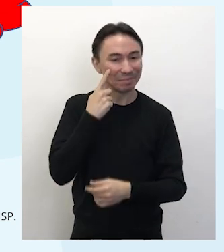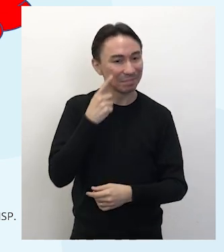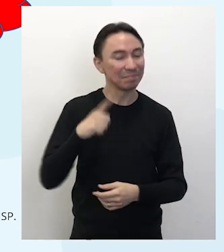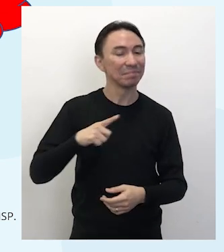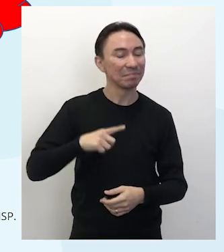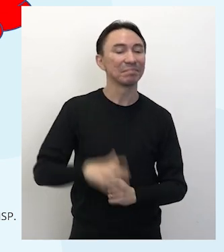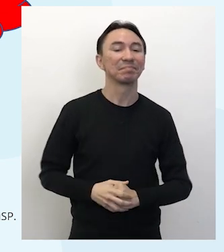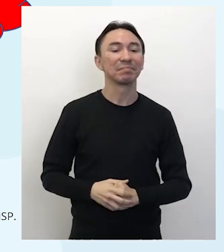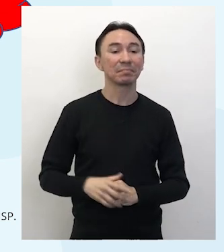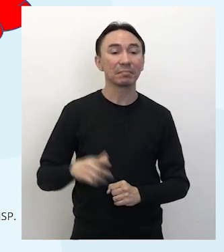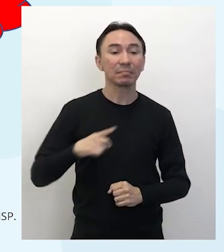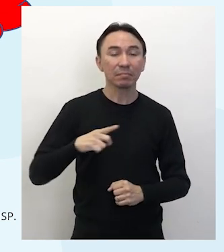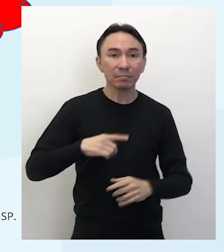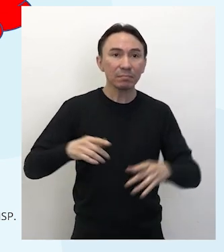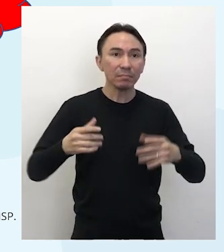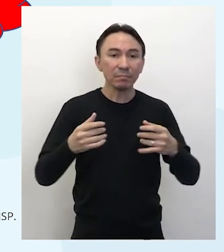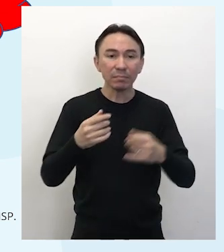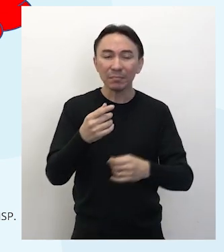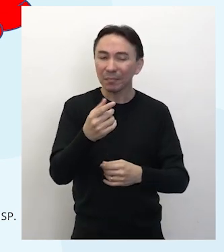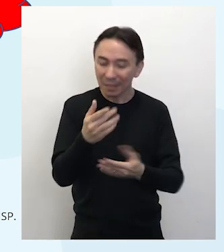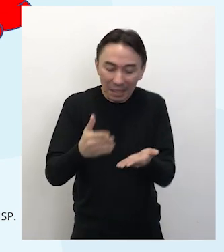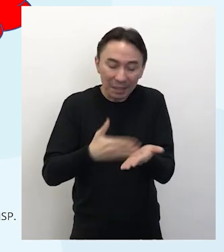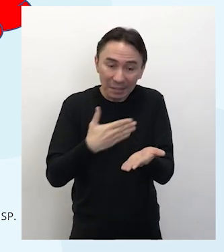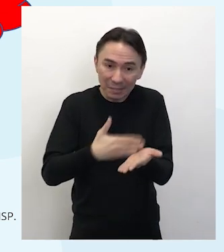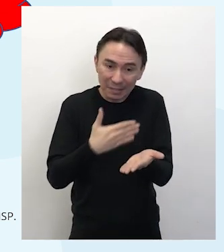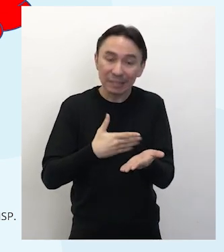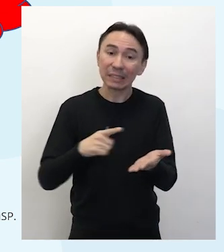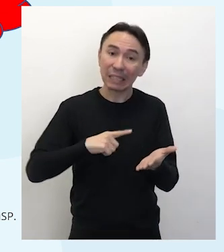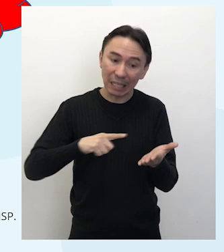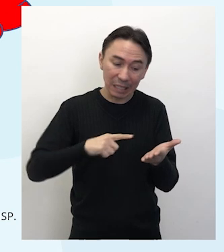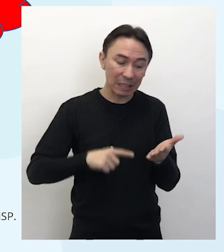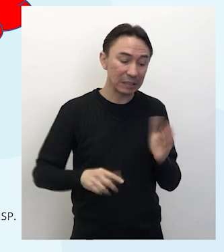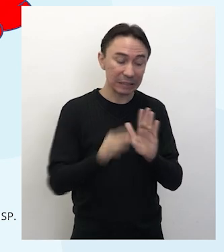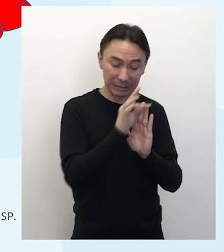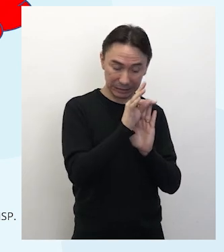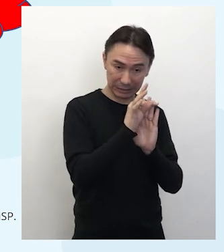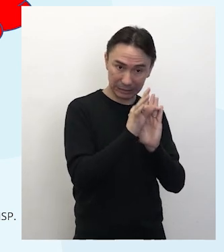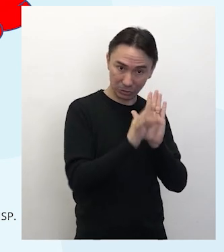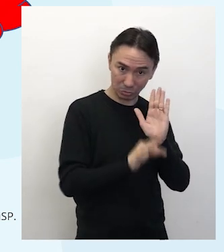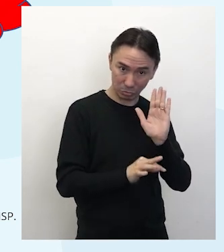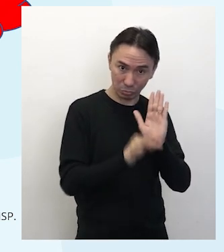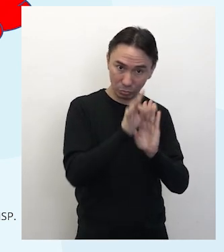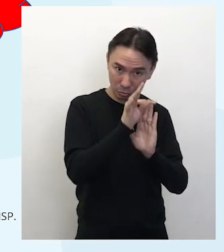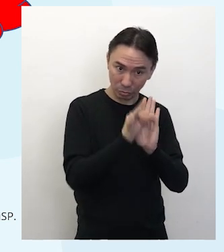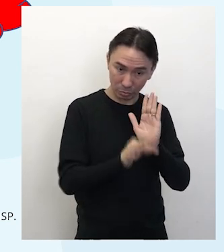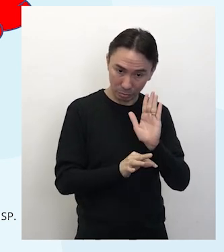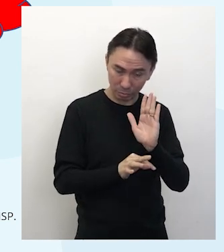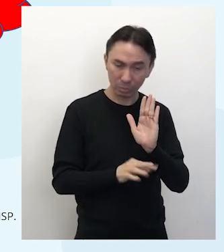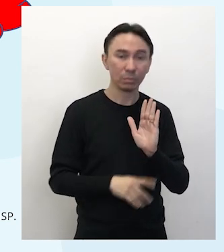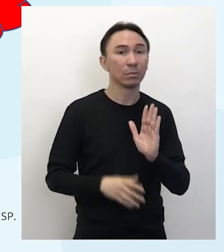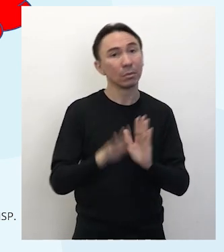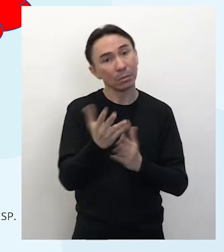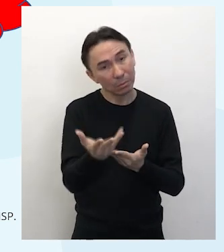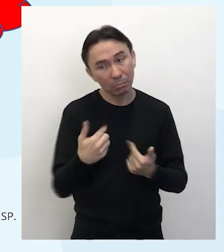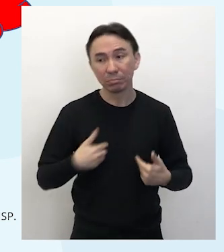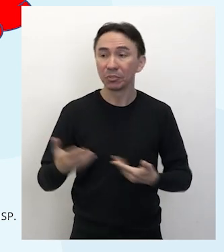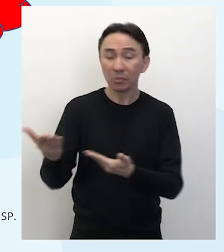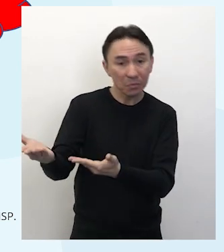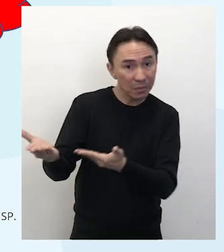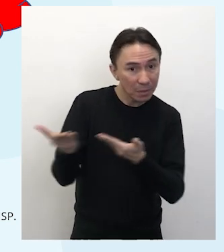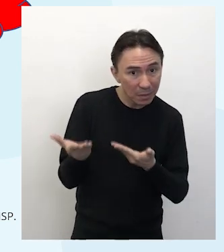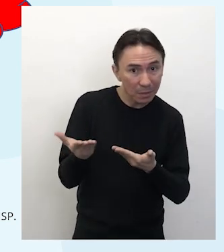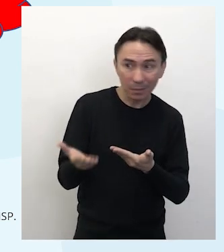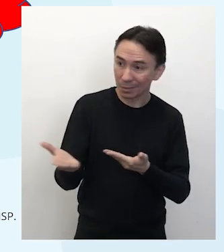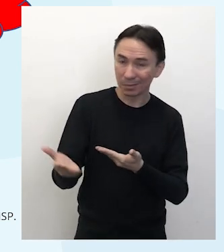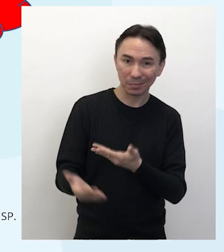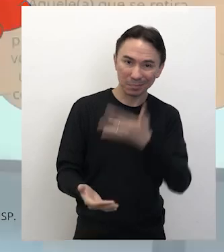Embora na apostila ele esteja, né, aí no texto escrito, eu convidei uma pessoa para fazer certinho, né? Porque